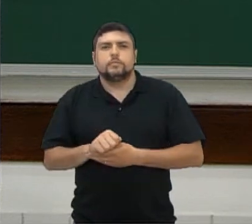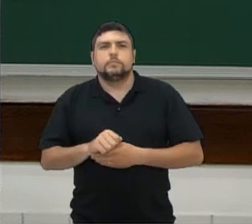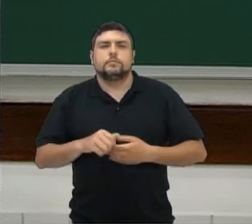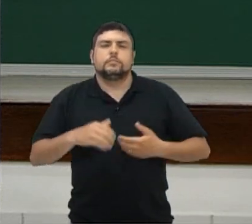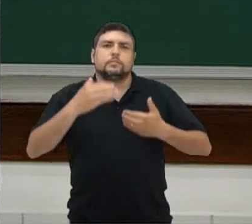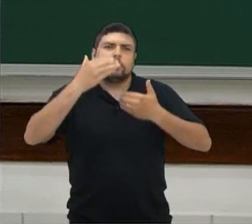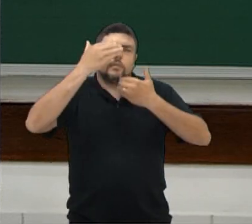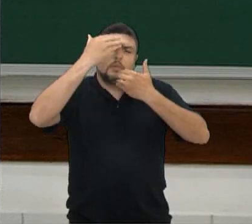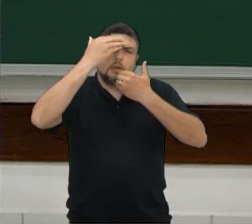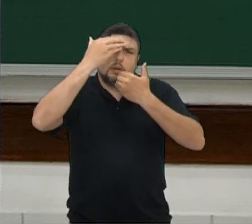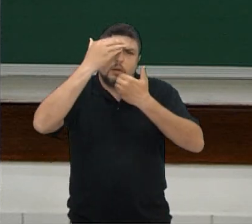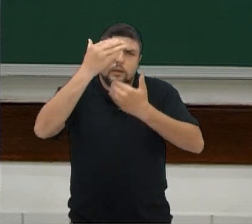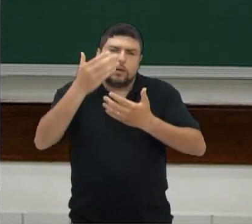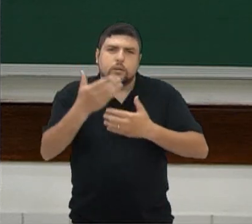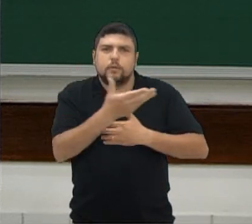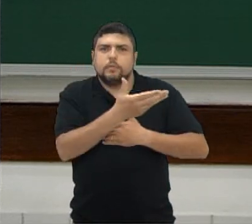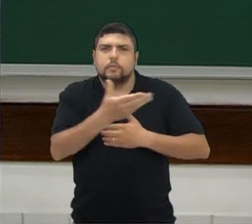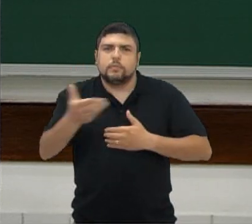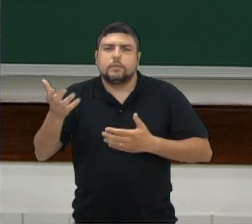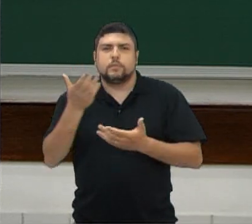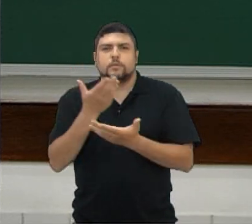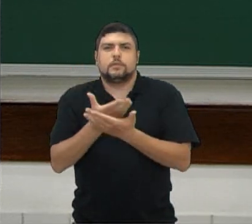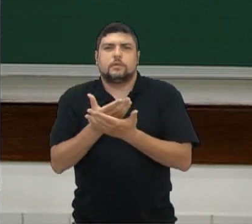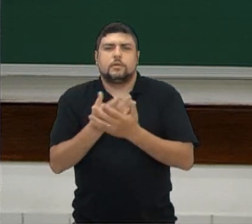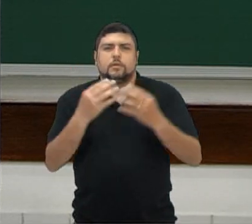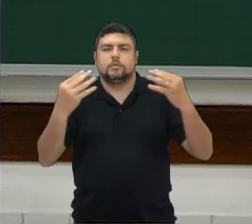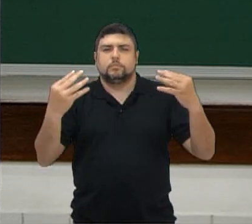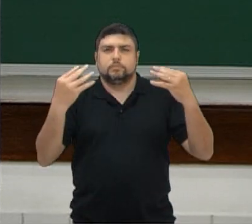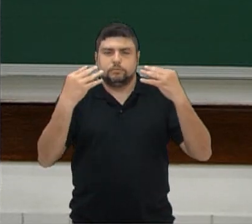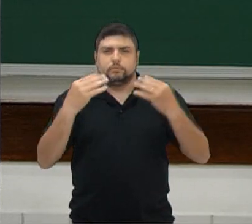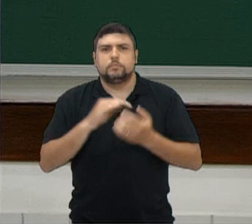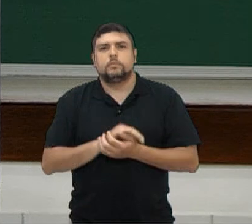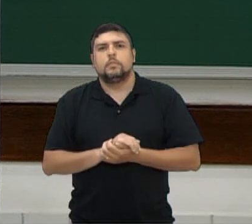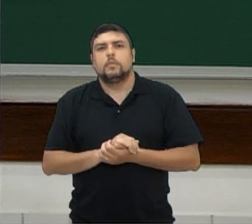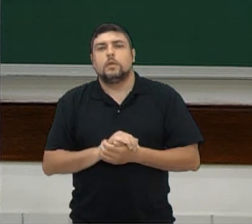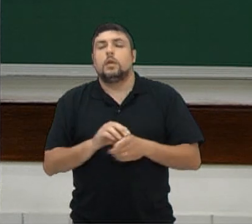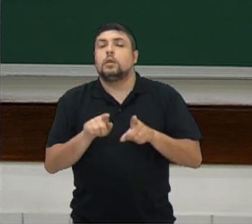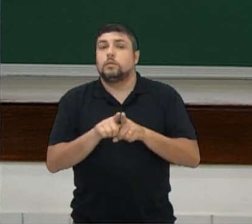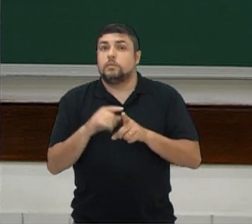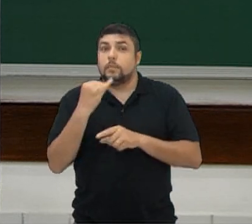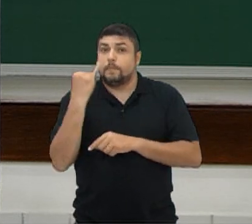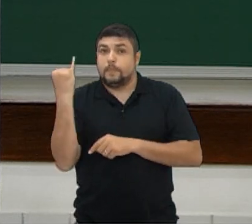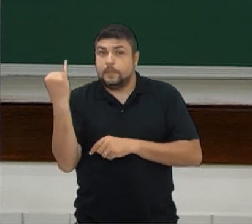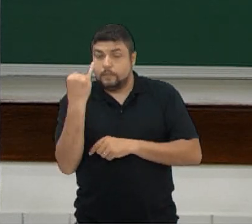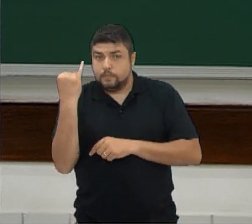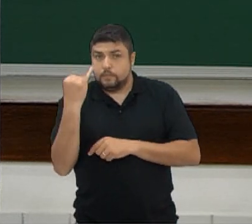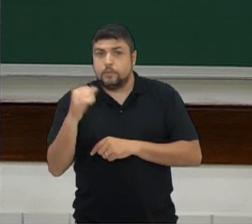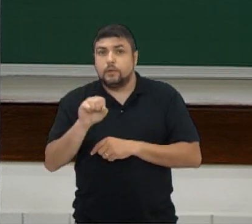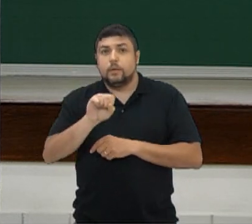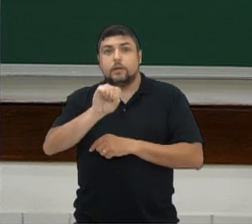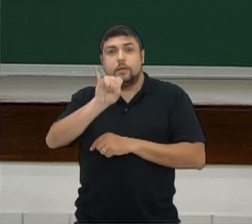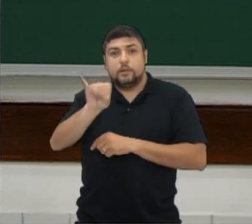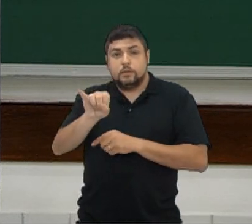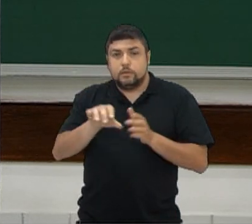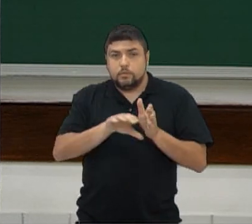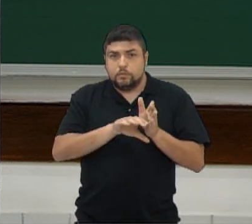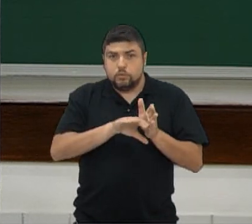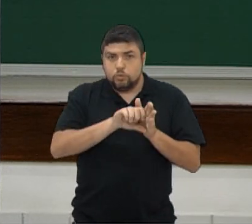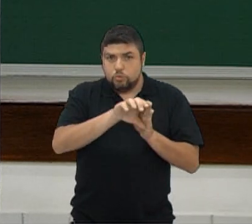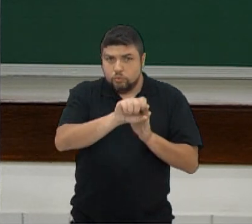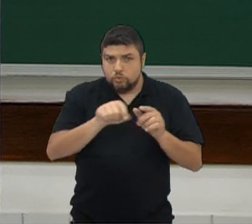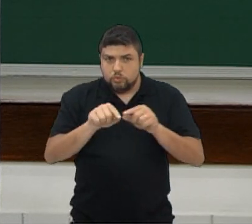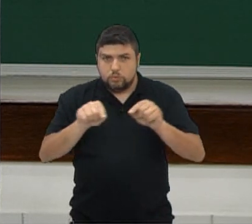imensamente a participação de todos vocês nessa aula, né? Reforço a importância de os alunos que estão aí acessando os aplicativos do